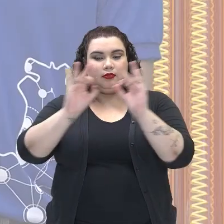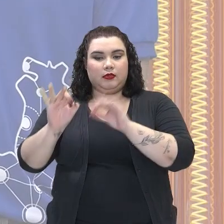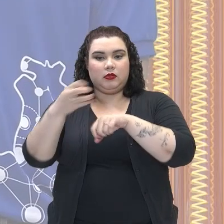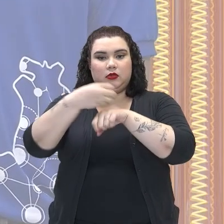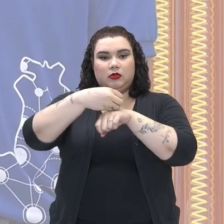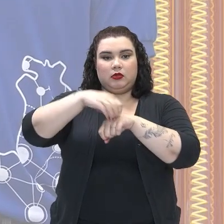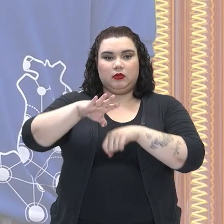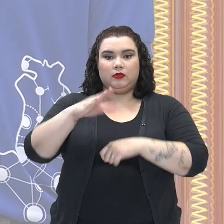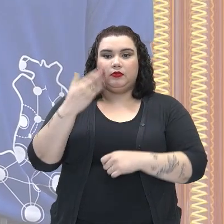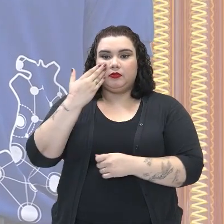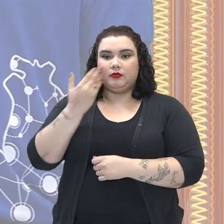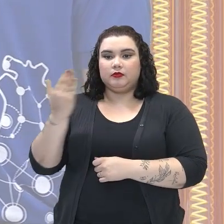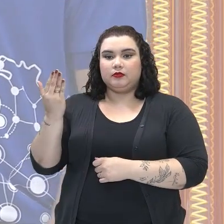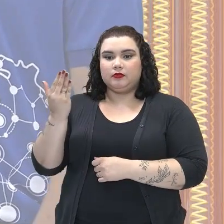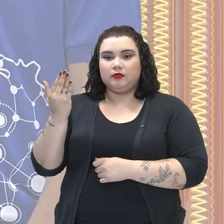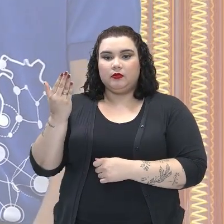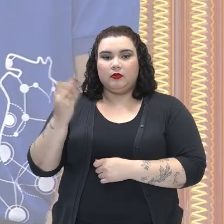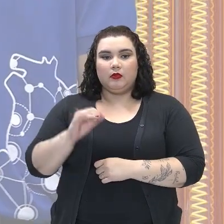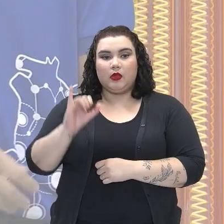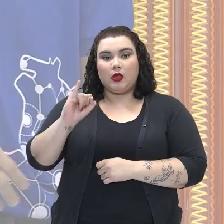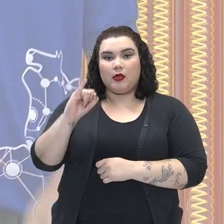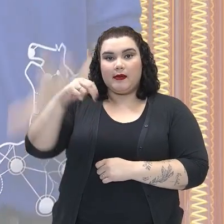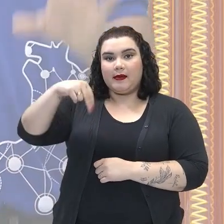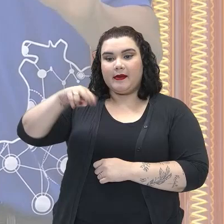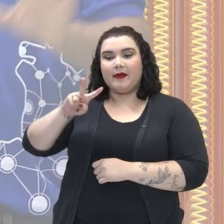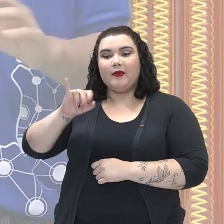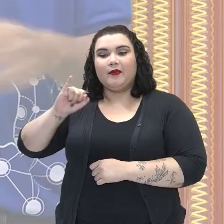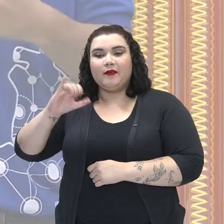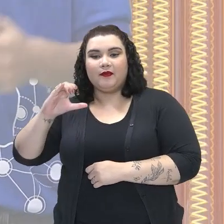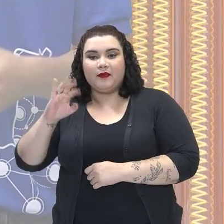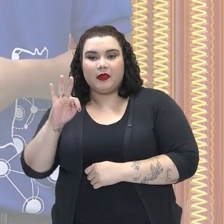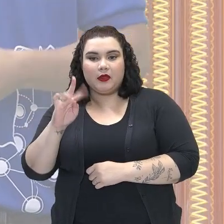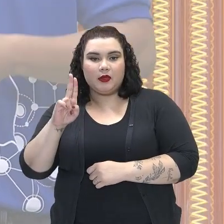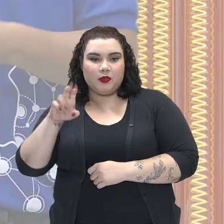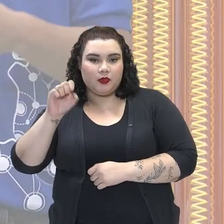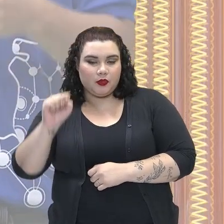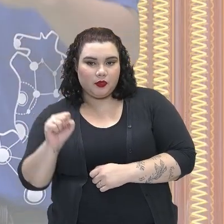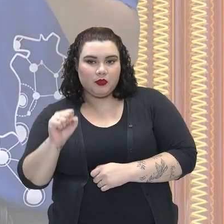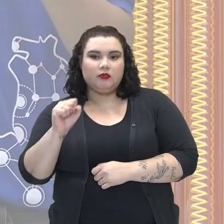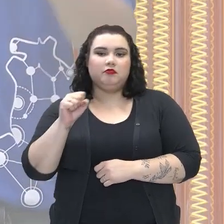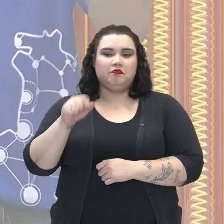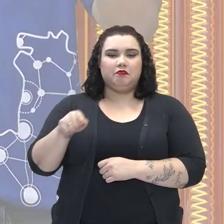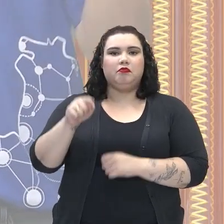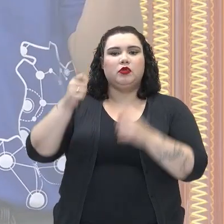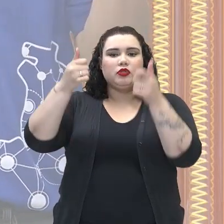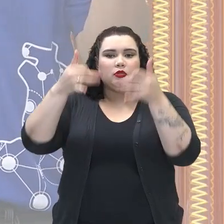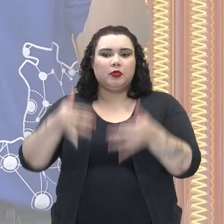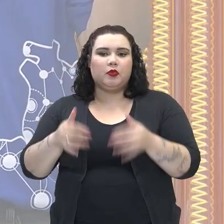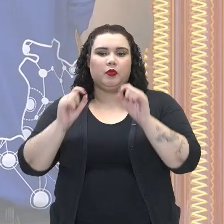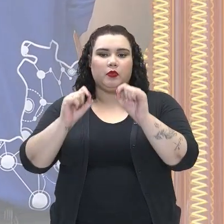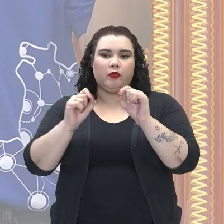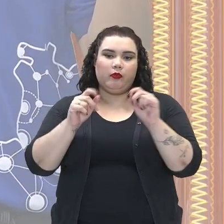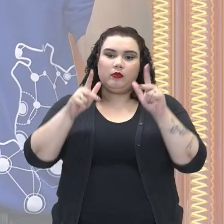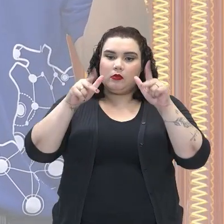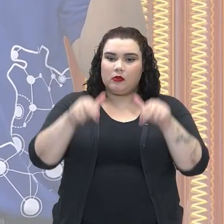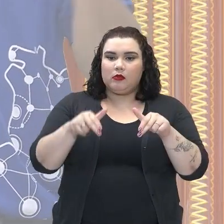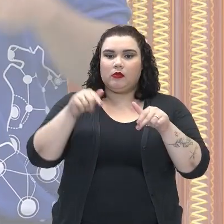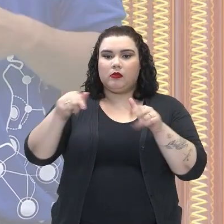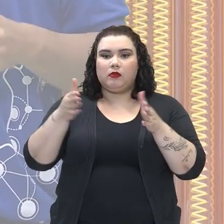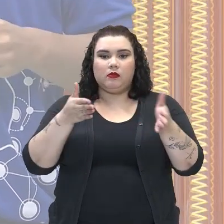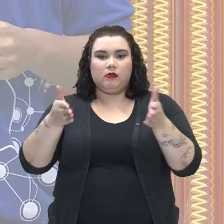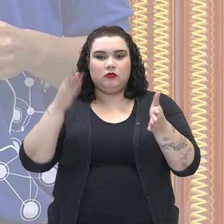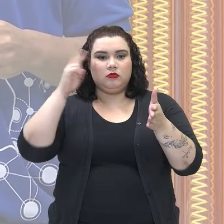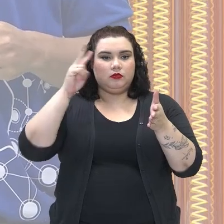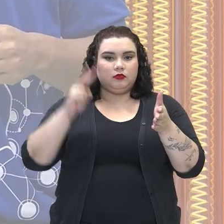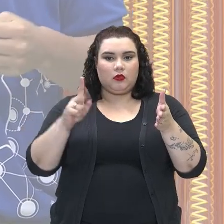para vocês, pessoal, é um filme chamado Invictus, é um filme de um diretor muito conhecido, Clint Eastwood, que mostra exatamente o período histórico